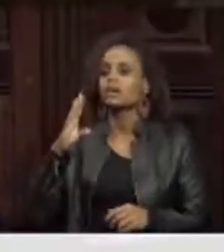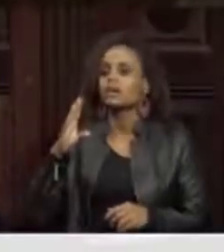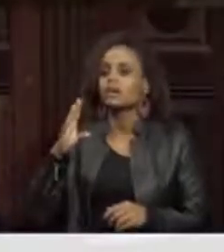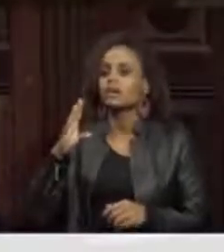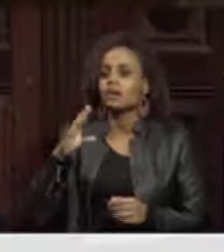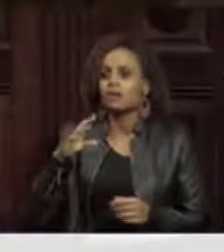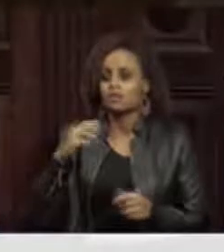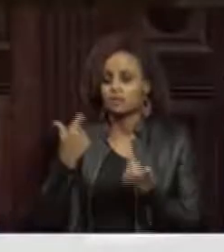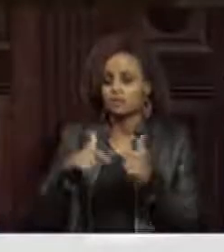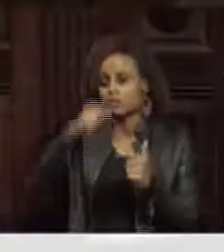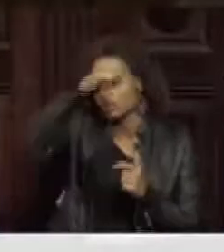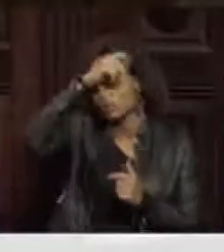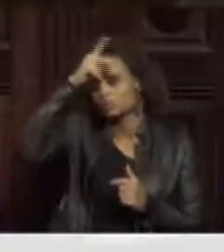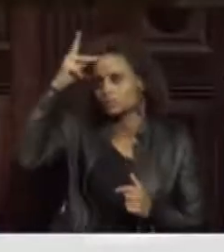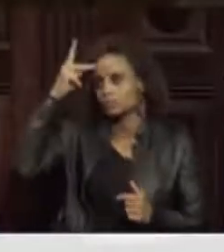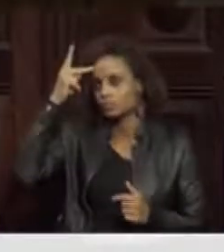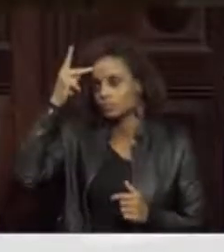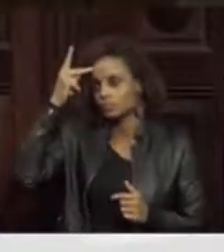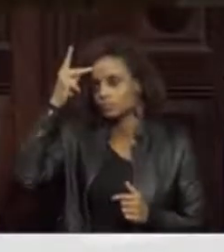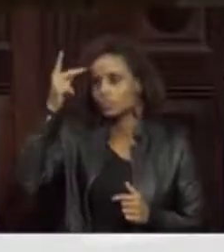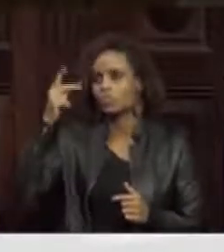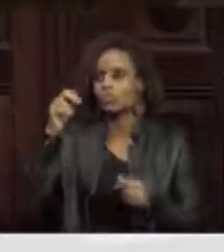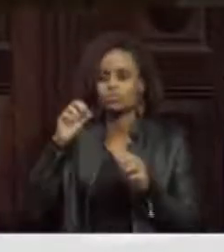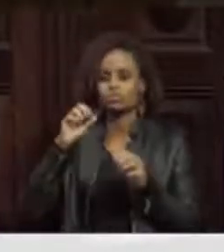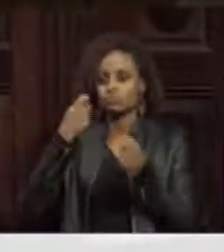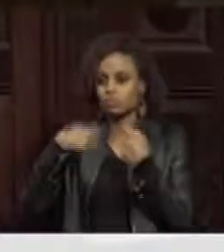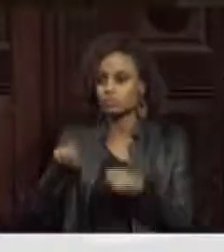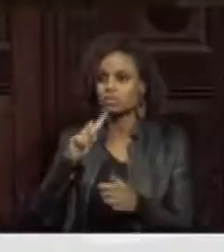ganha o suficiente